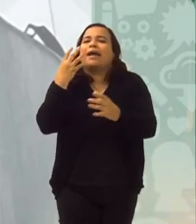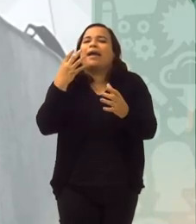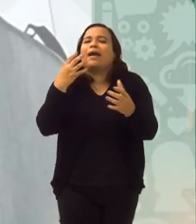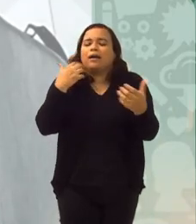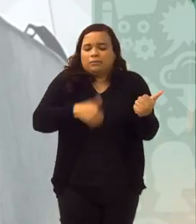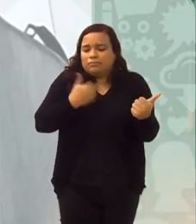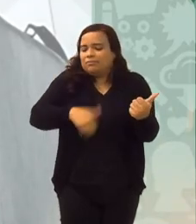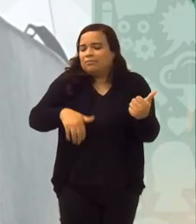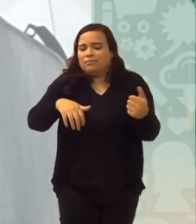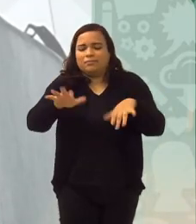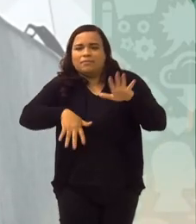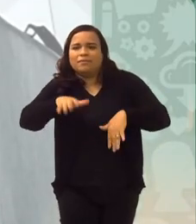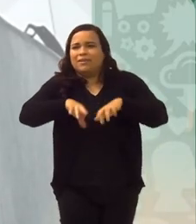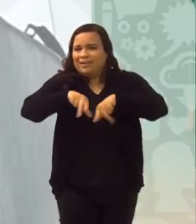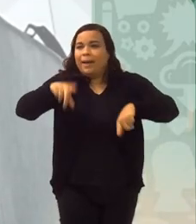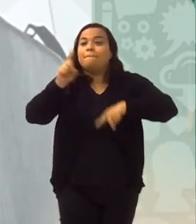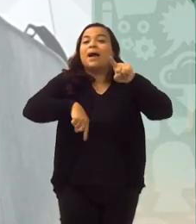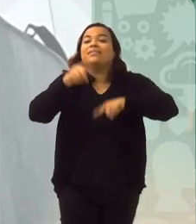de